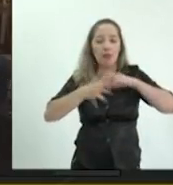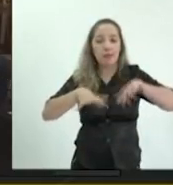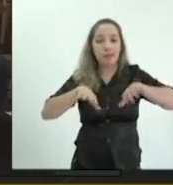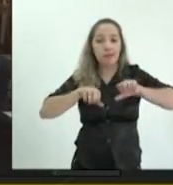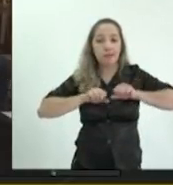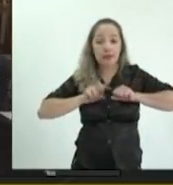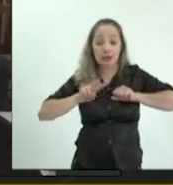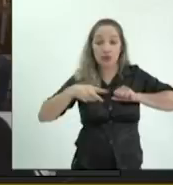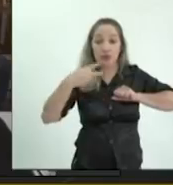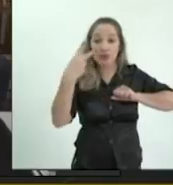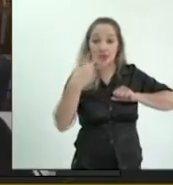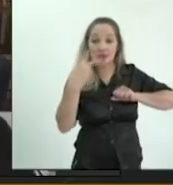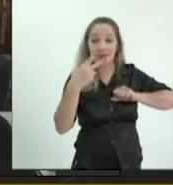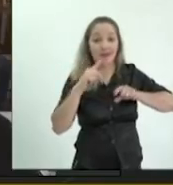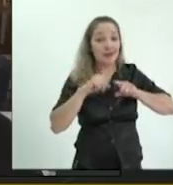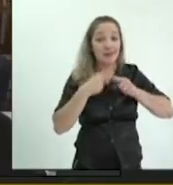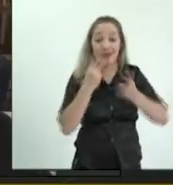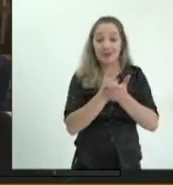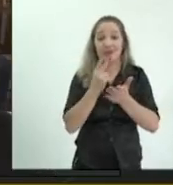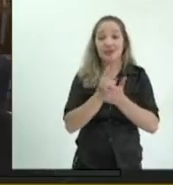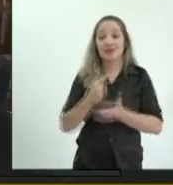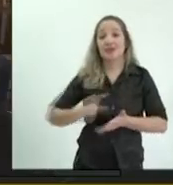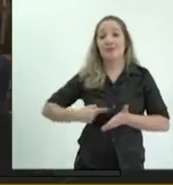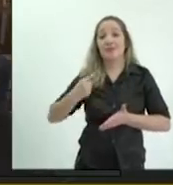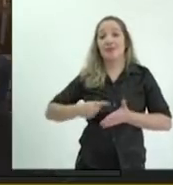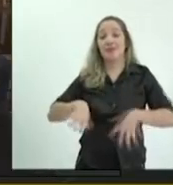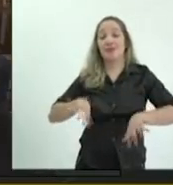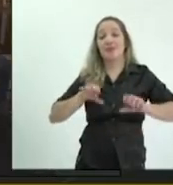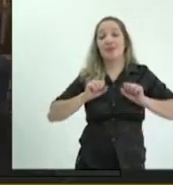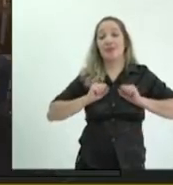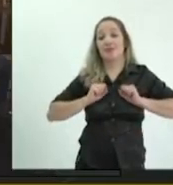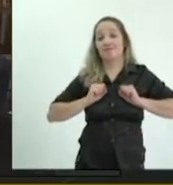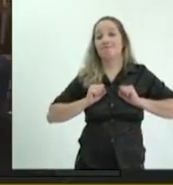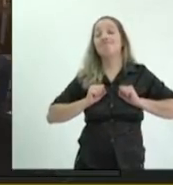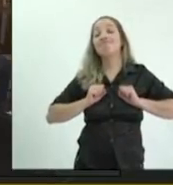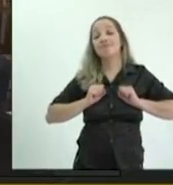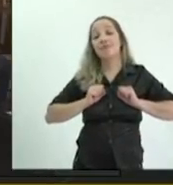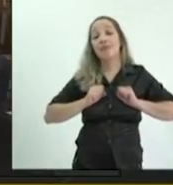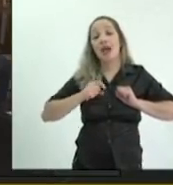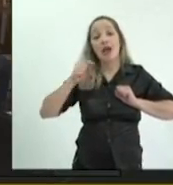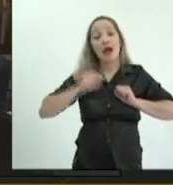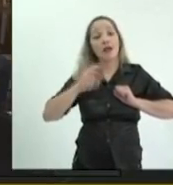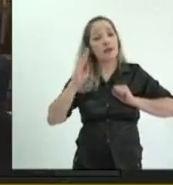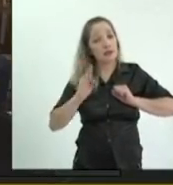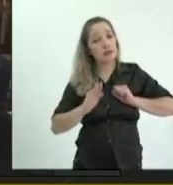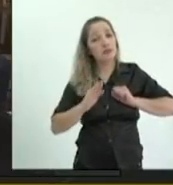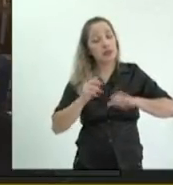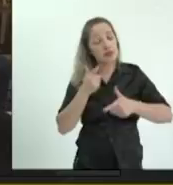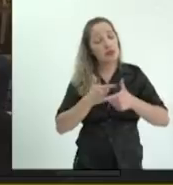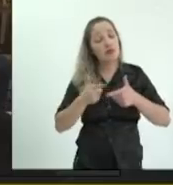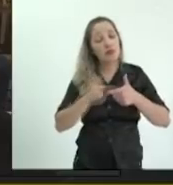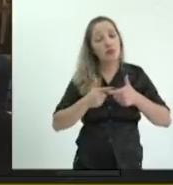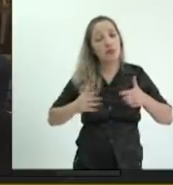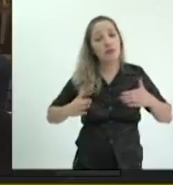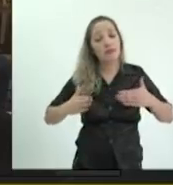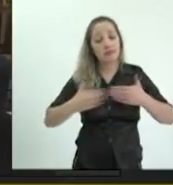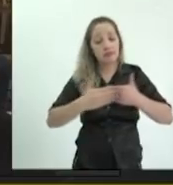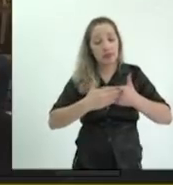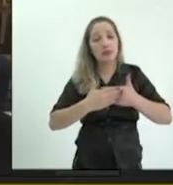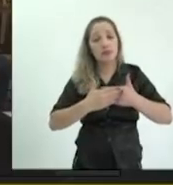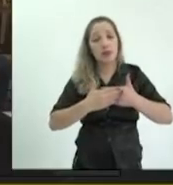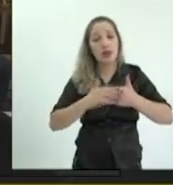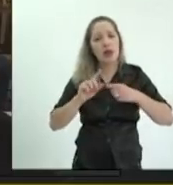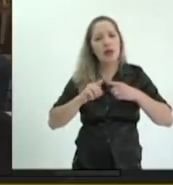não é só aqui que a gente está vivendo isso, né? Por exemplo, os americanos também estão impedidos de ir para a Europa e tal. Que eu queria